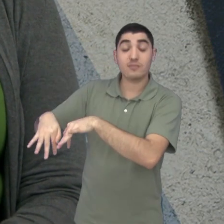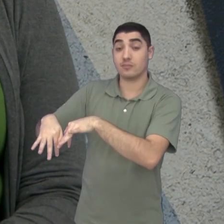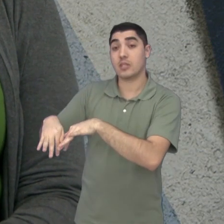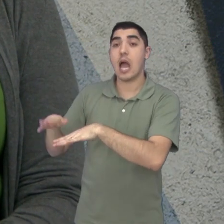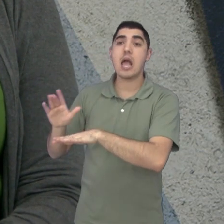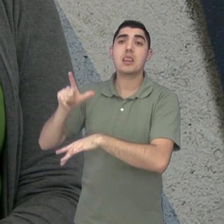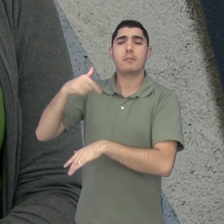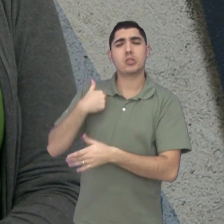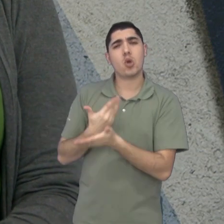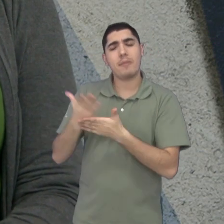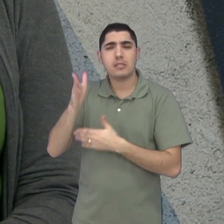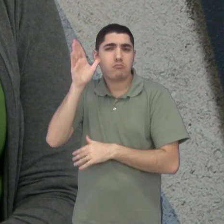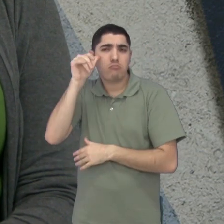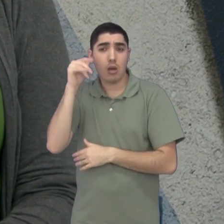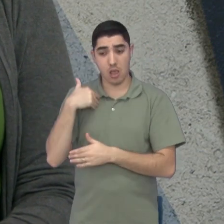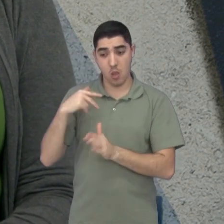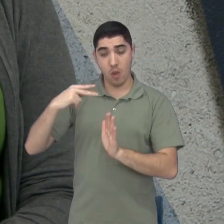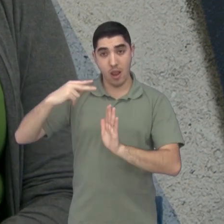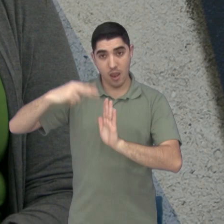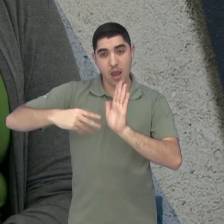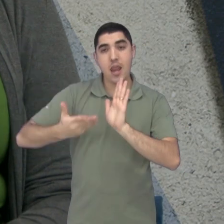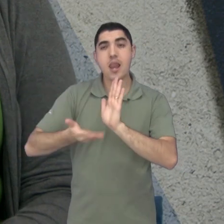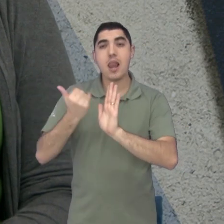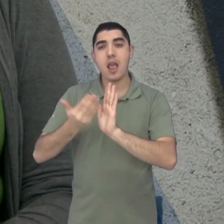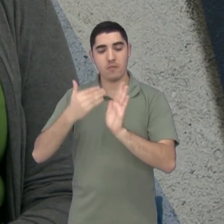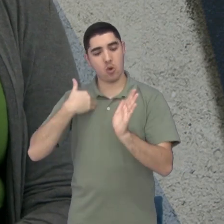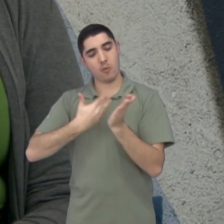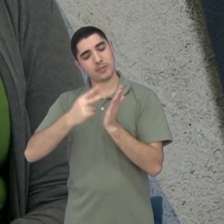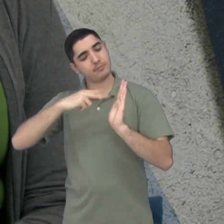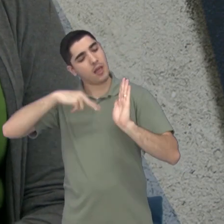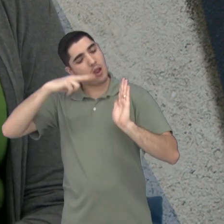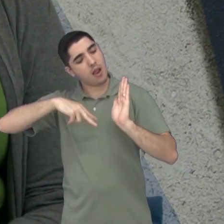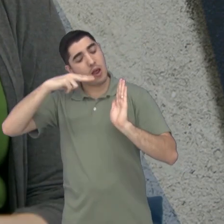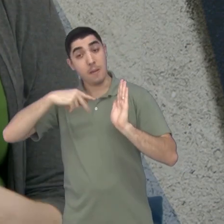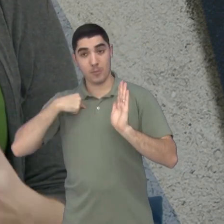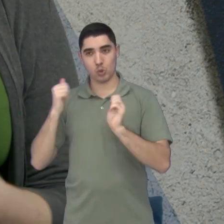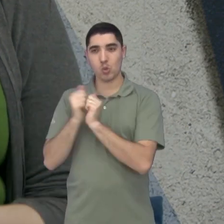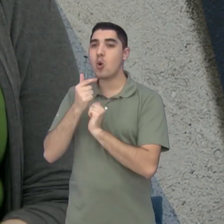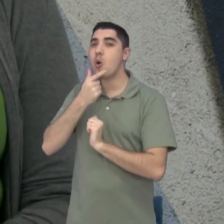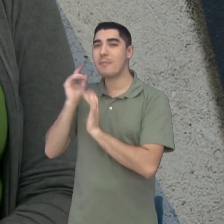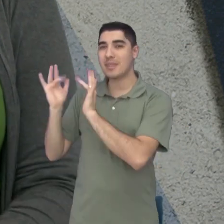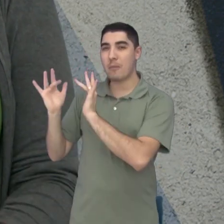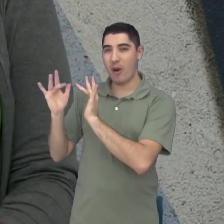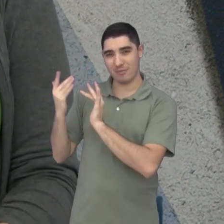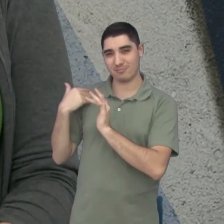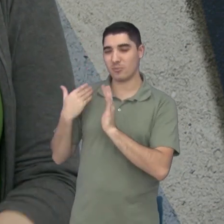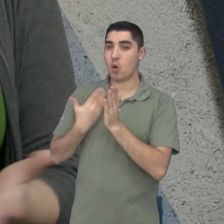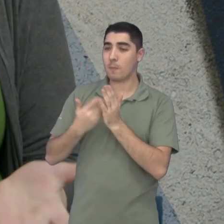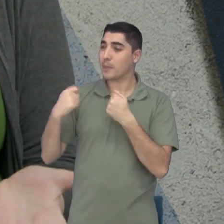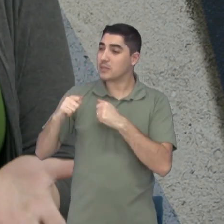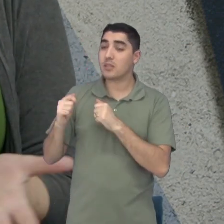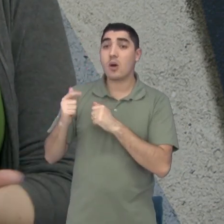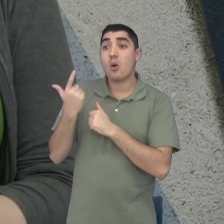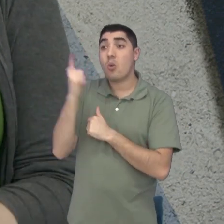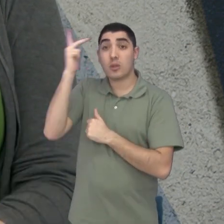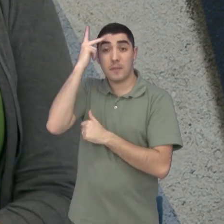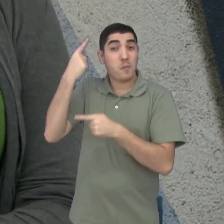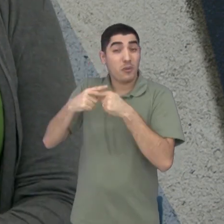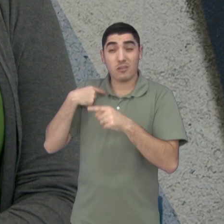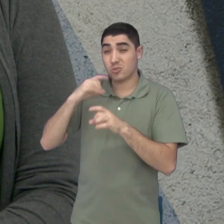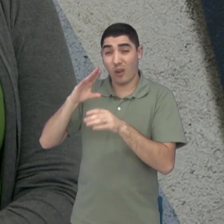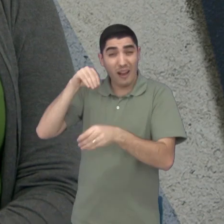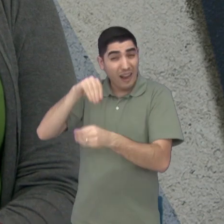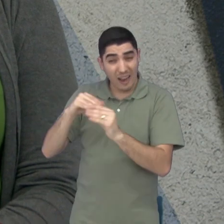Eu comecei a ler uns livros em voz alta para o meu namorado na época, né? Que eu precisava de algum tipo de interação humana, né? Porque pandemia é